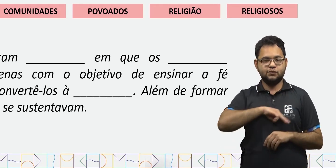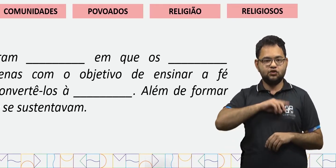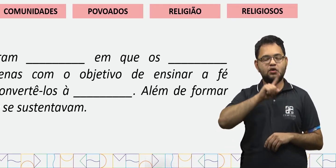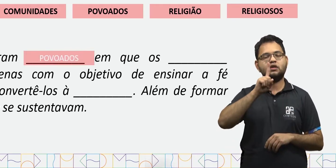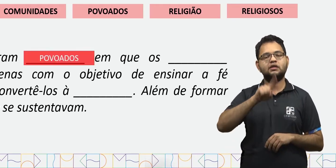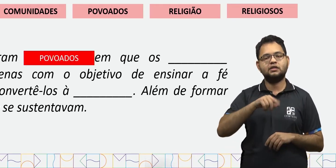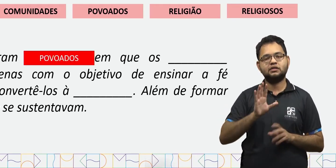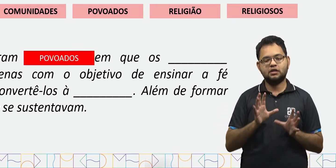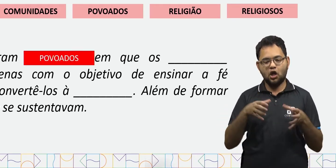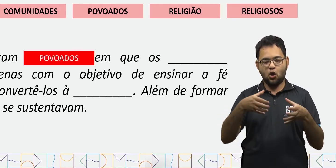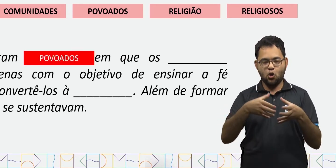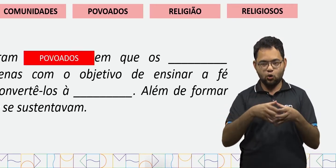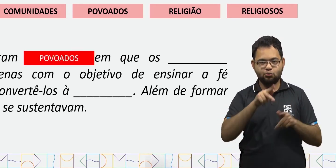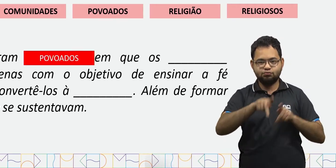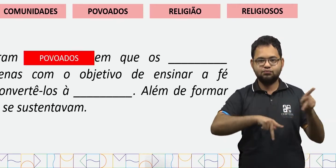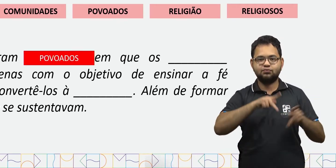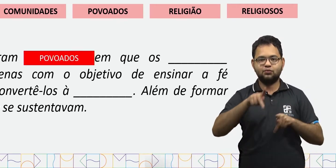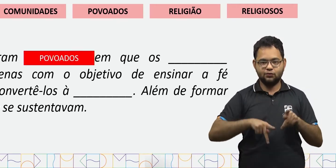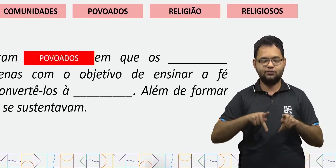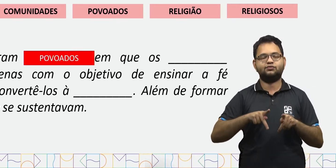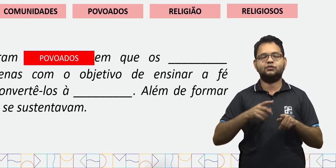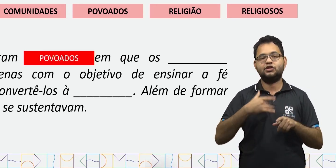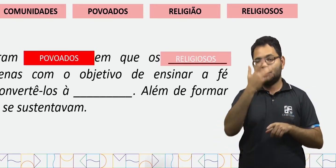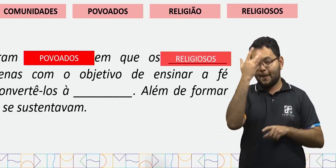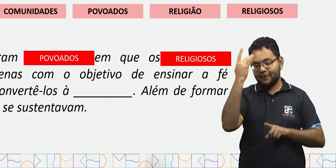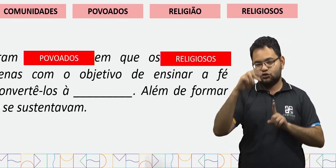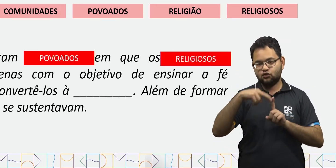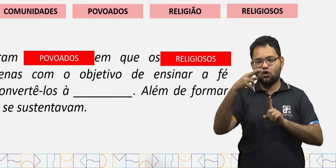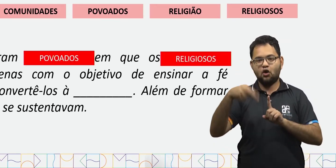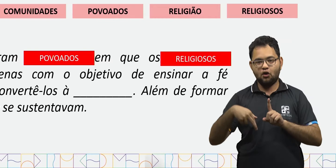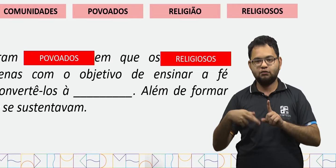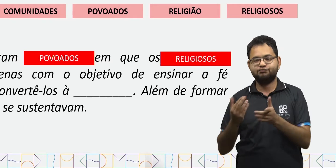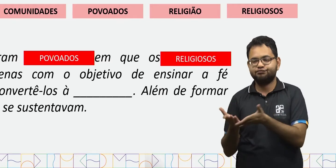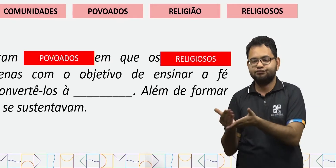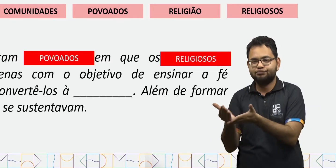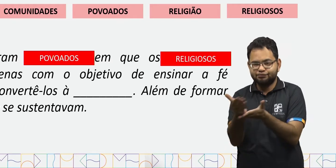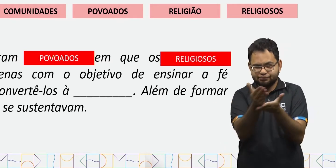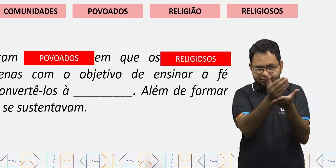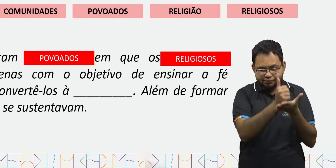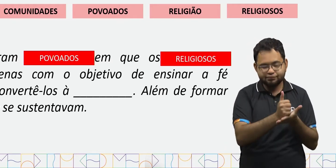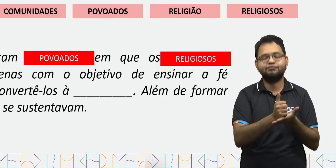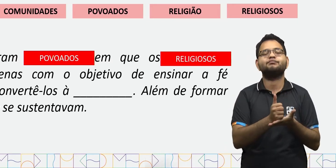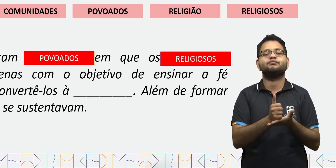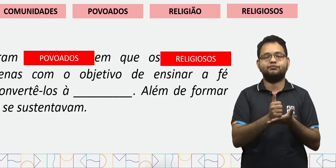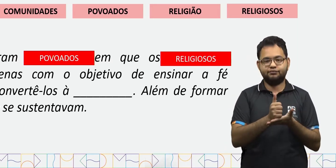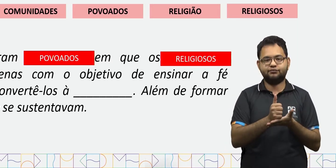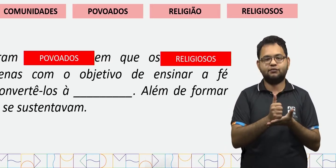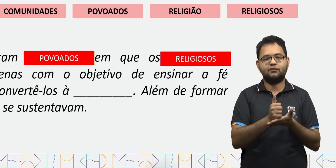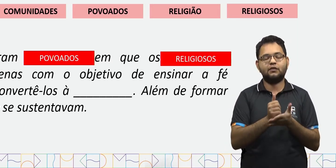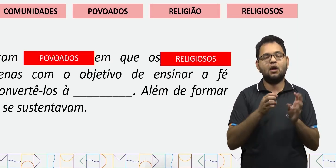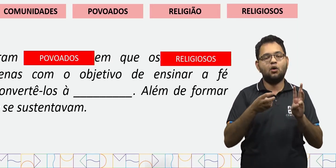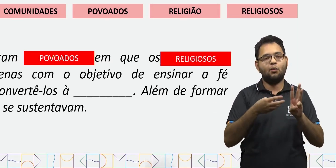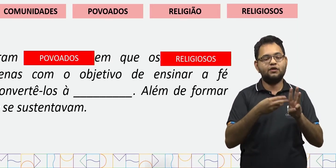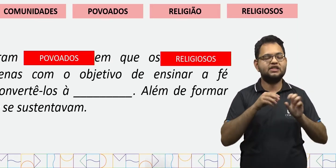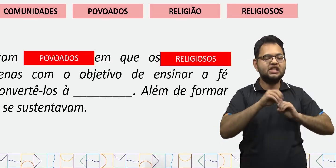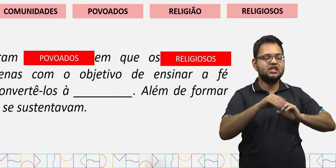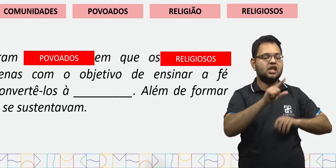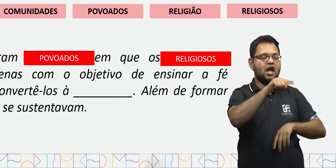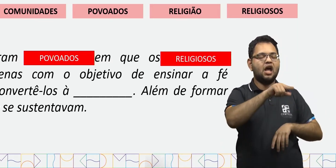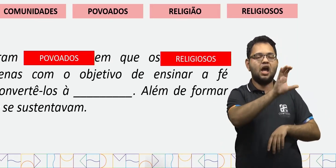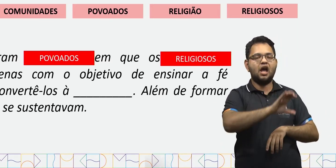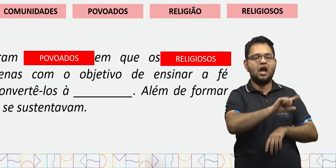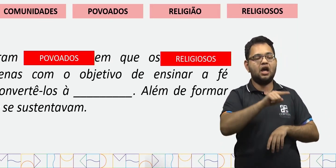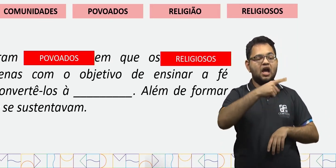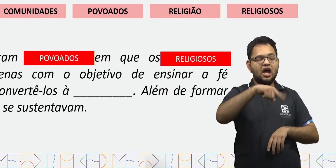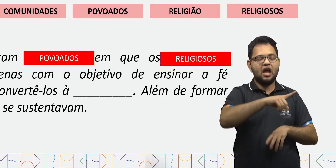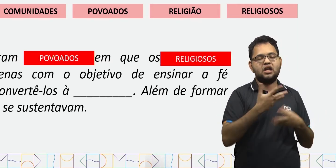missões eram povoados em que os religiosos reuniam indígenas com o objetivo de